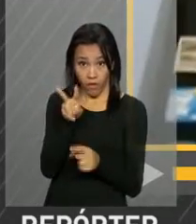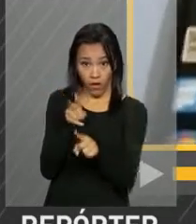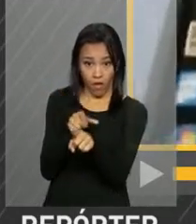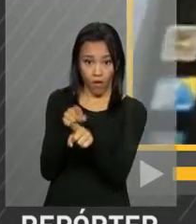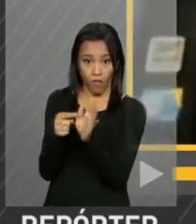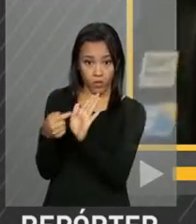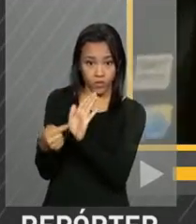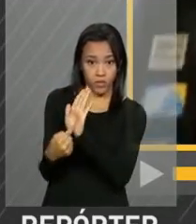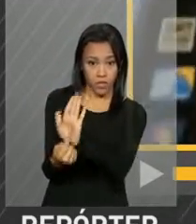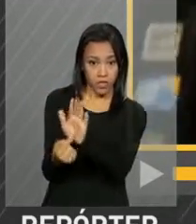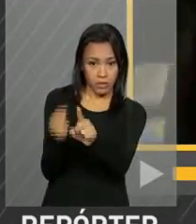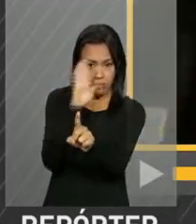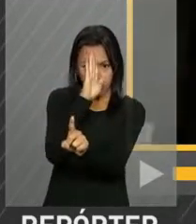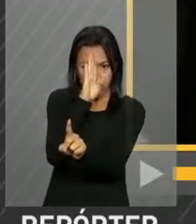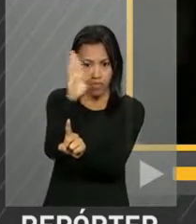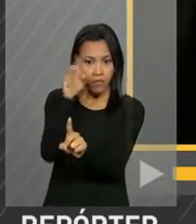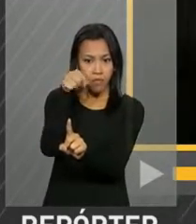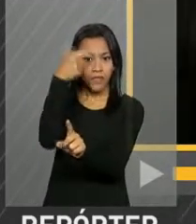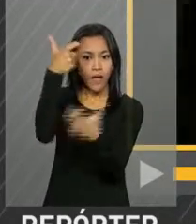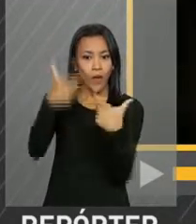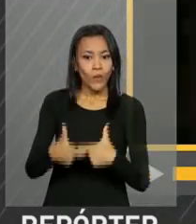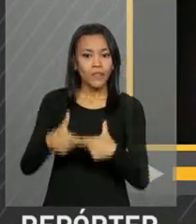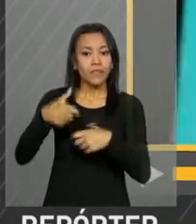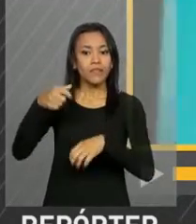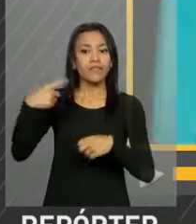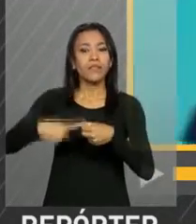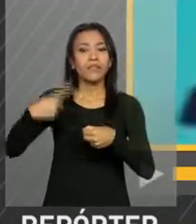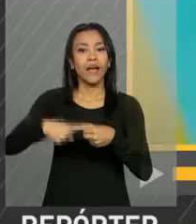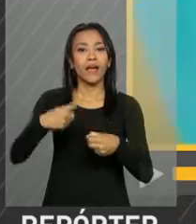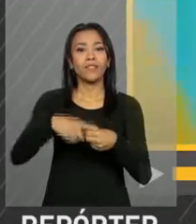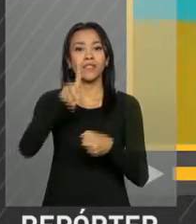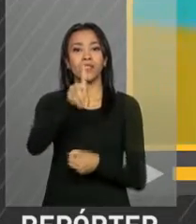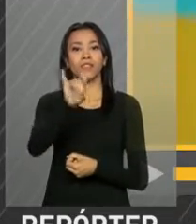conhecer as principais atrações de Diamantina.